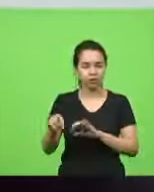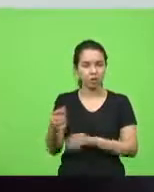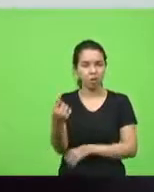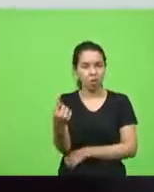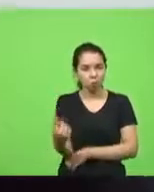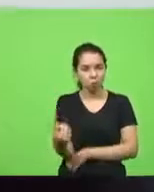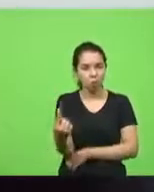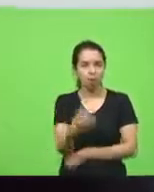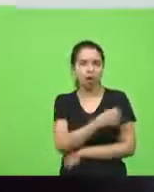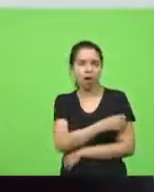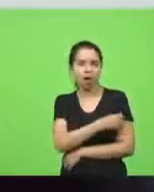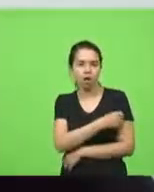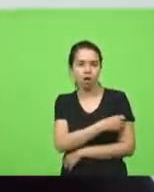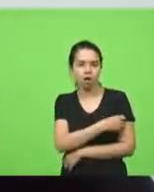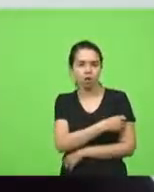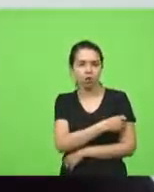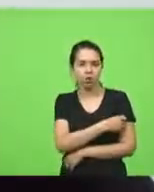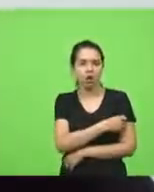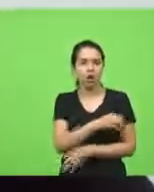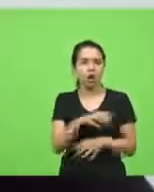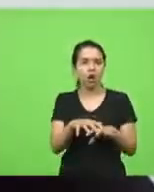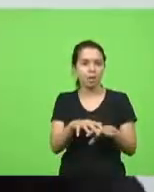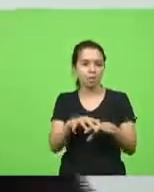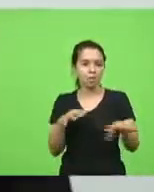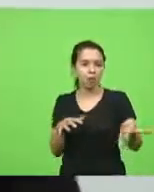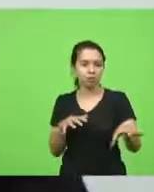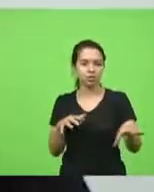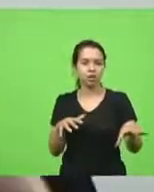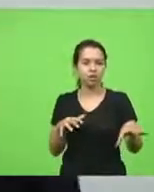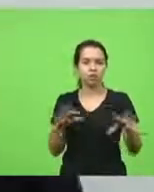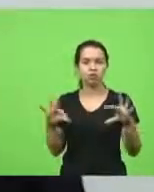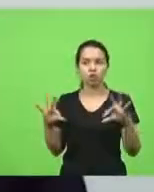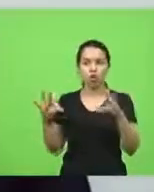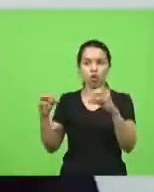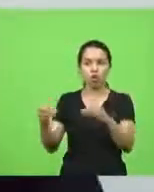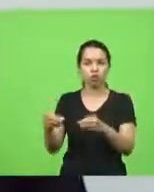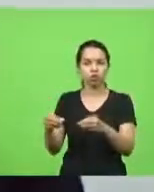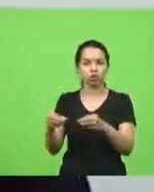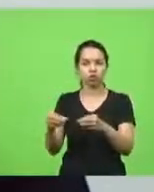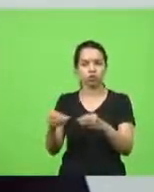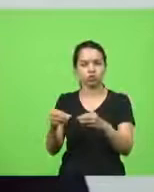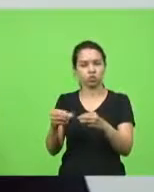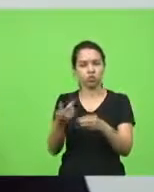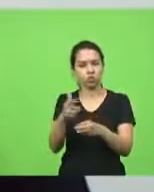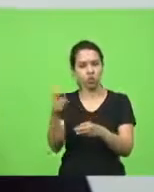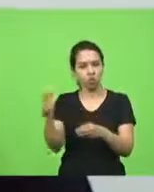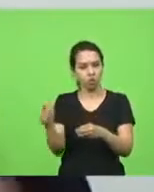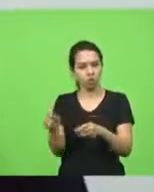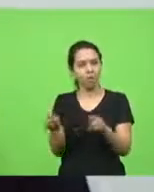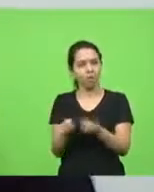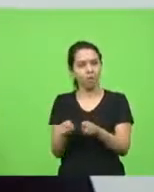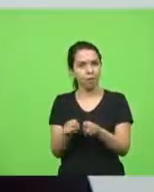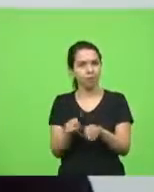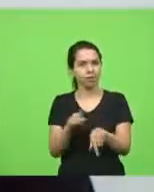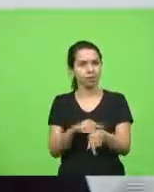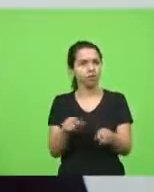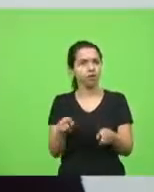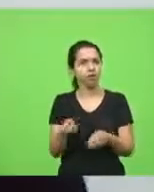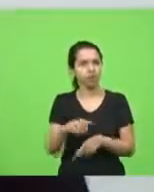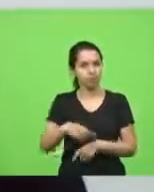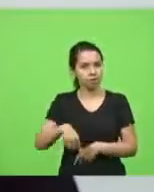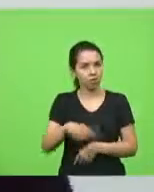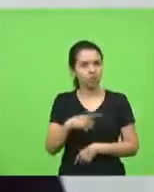dá aula remota para todos os outros alunos e como que, ao mesmo tempo, nós temos,